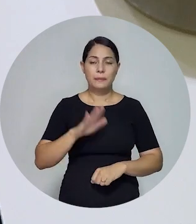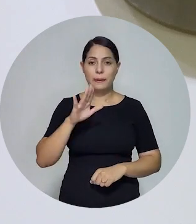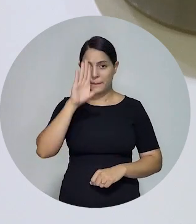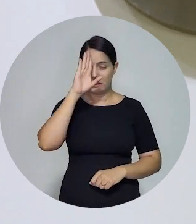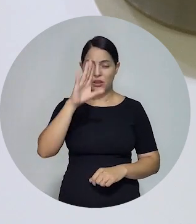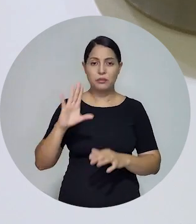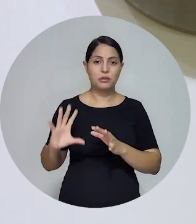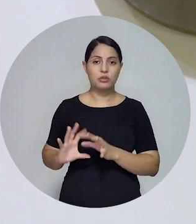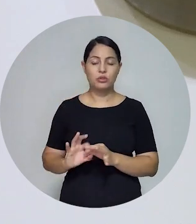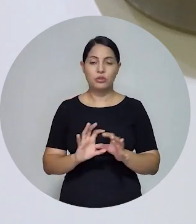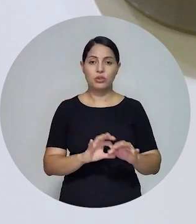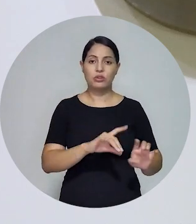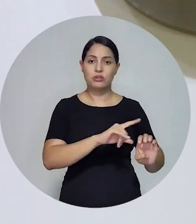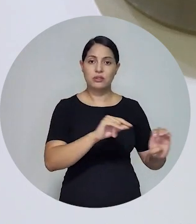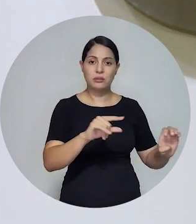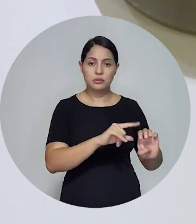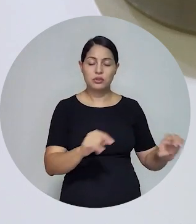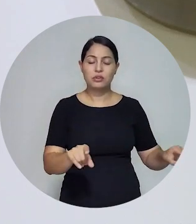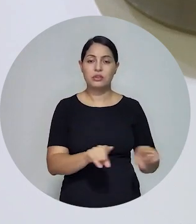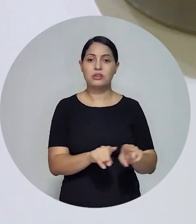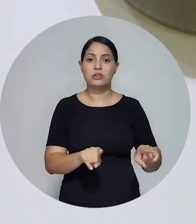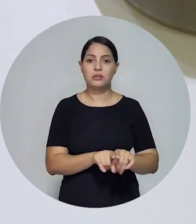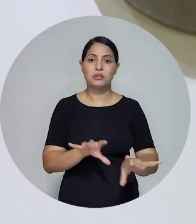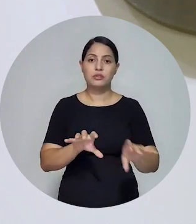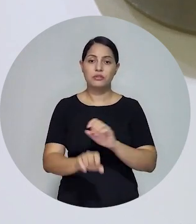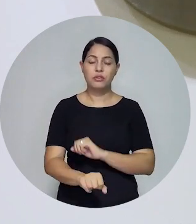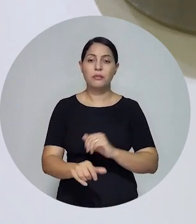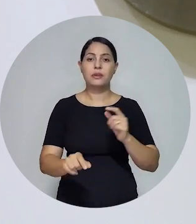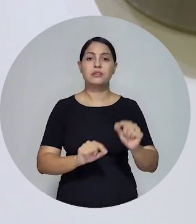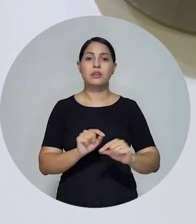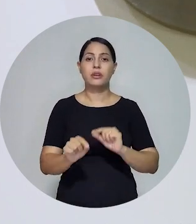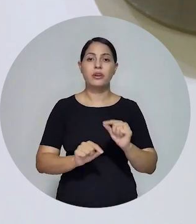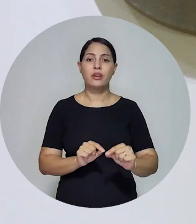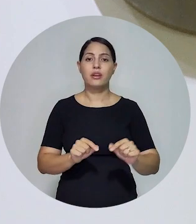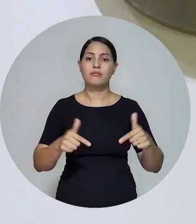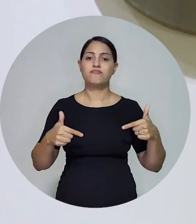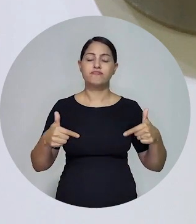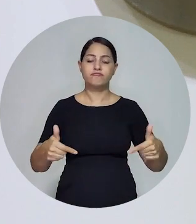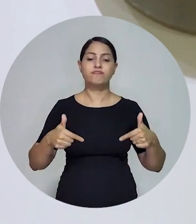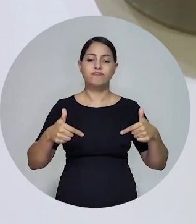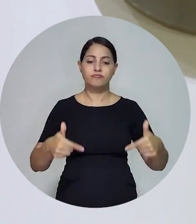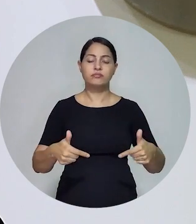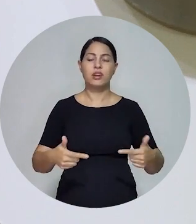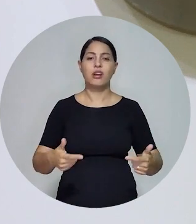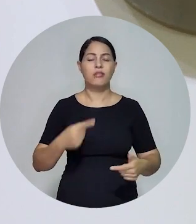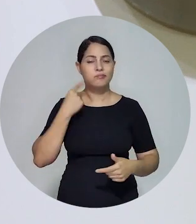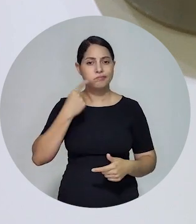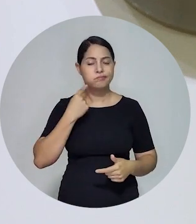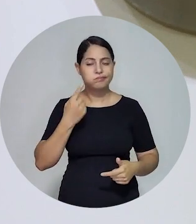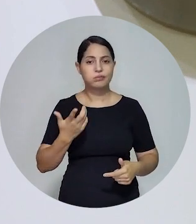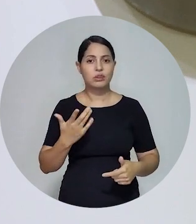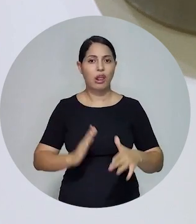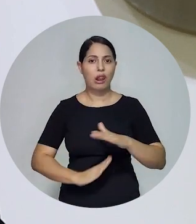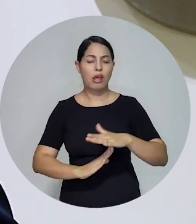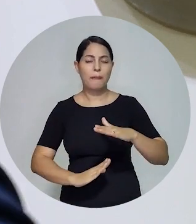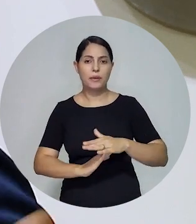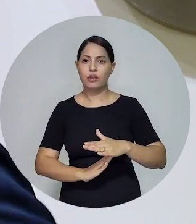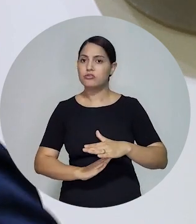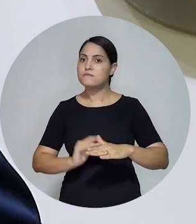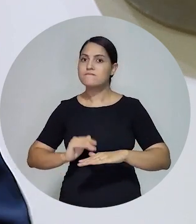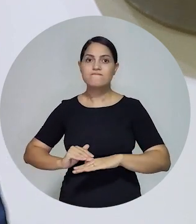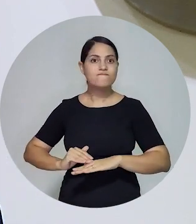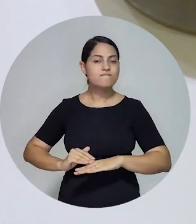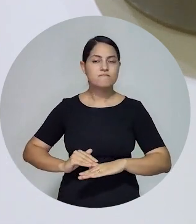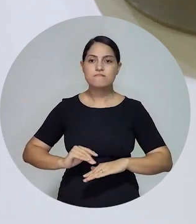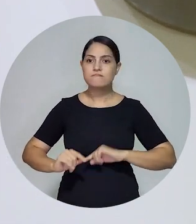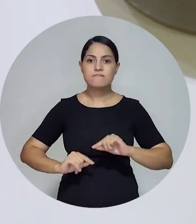mais qualificados, especialmente no que concerne ao empreendedorismo, formação lateral, incentiva a advocacia a